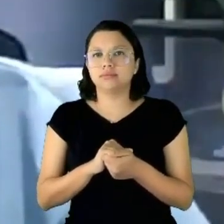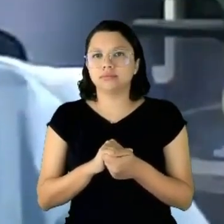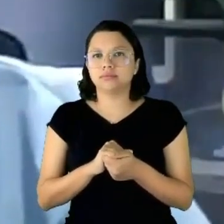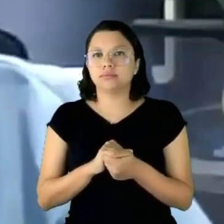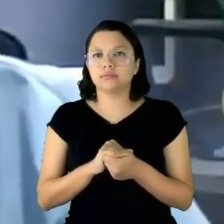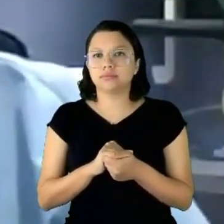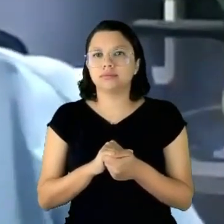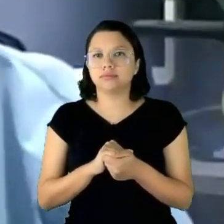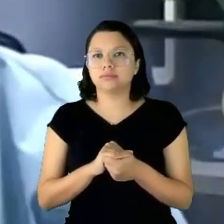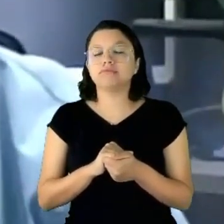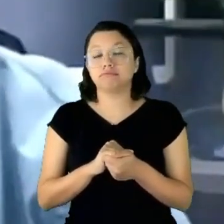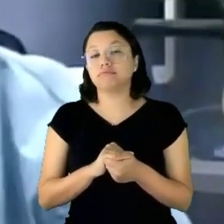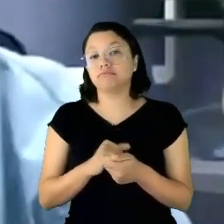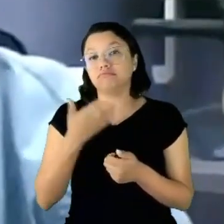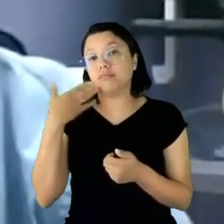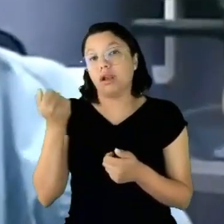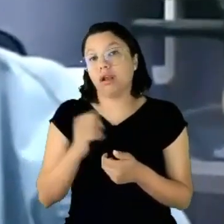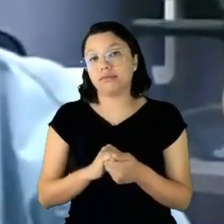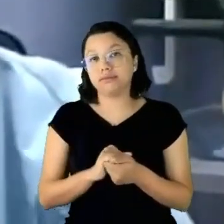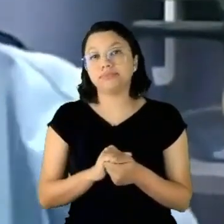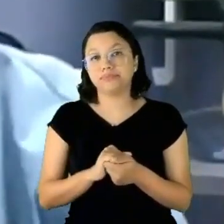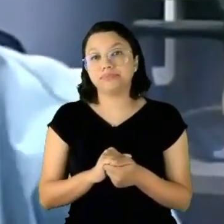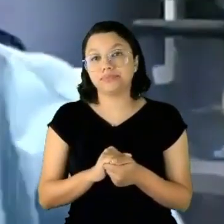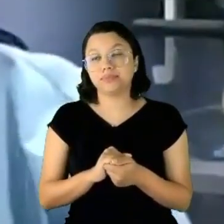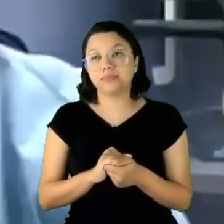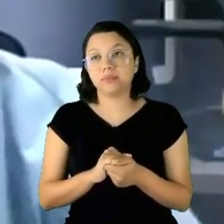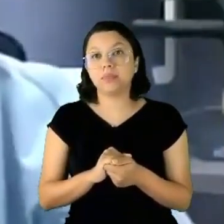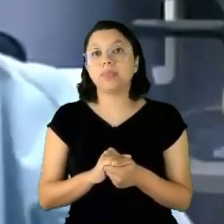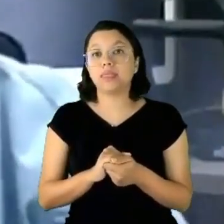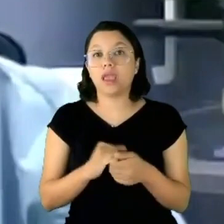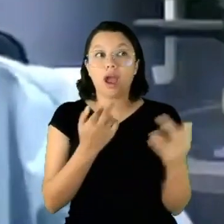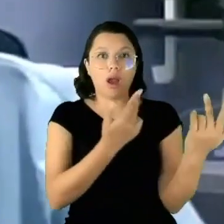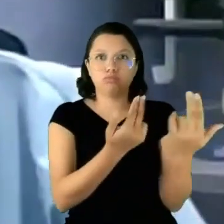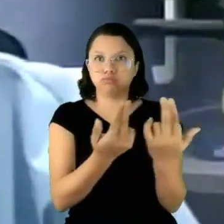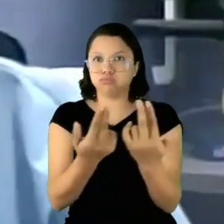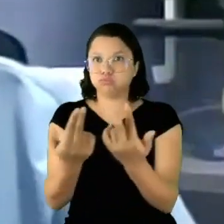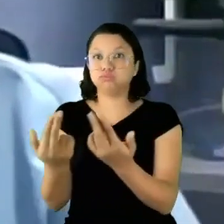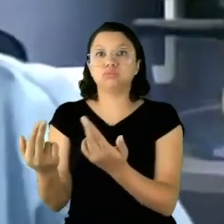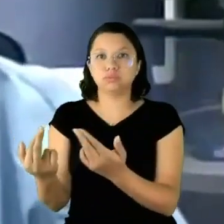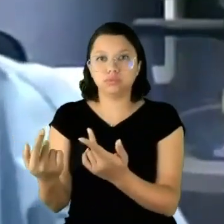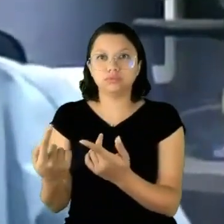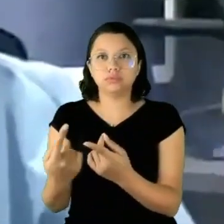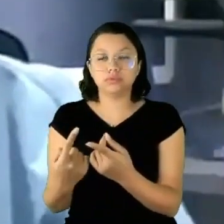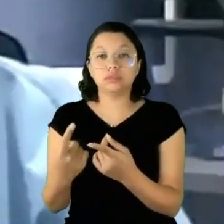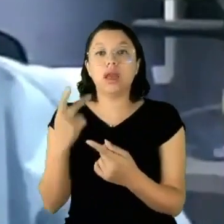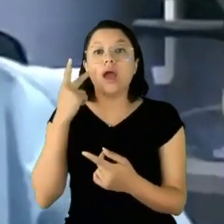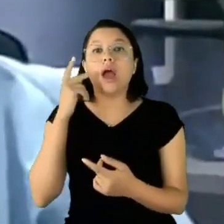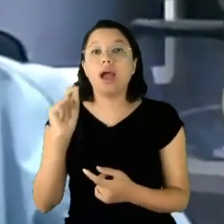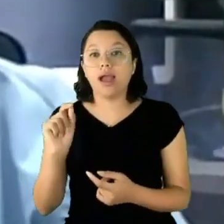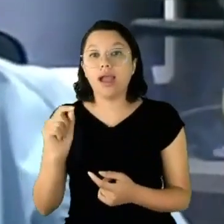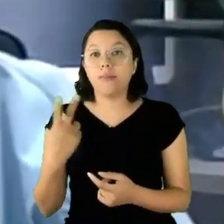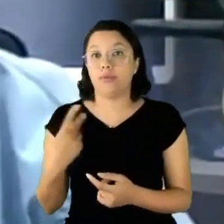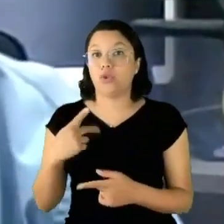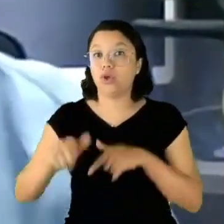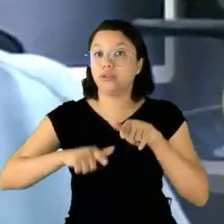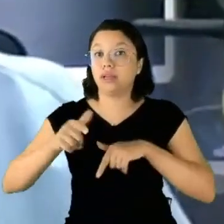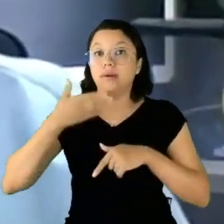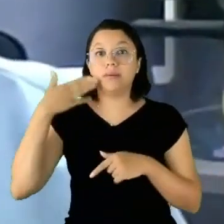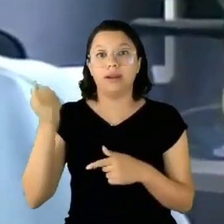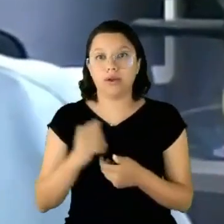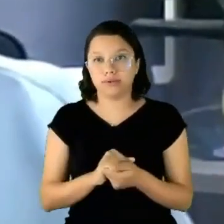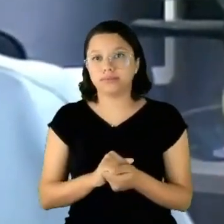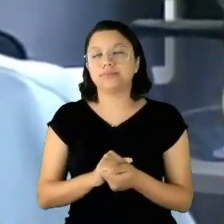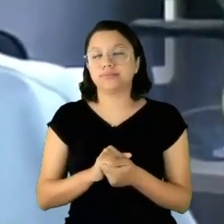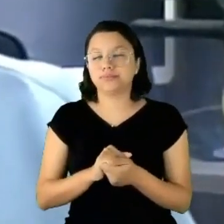mais concatenada e até padronizada para que a nossa eficiência melhore. Então,